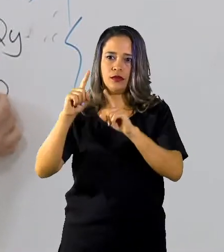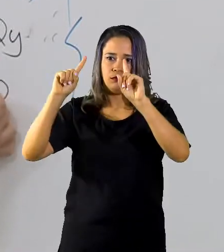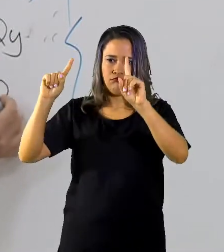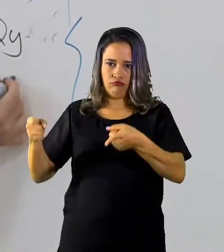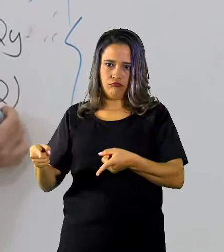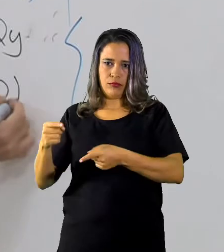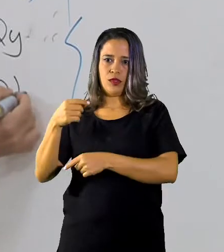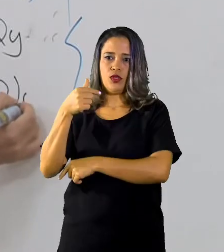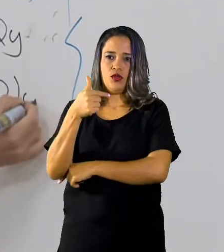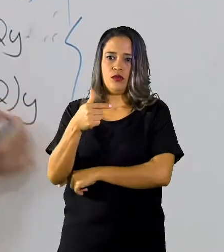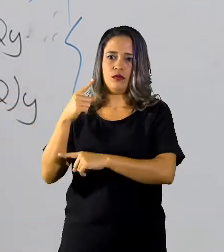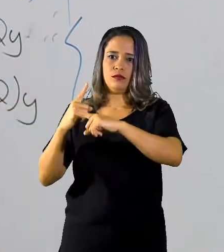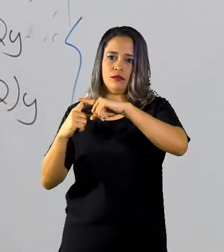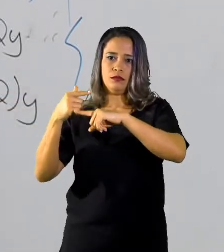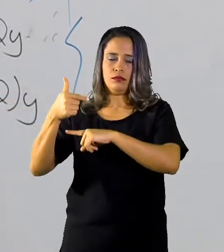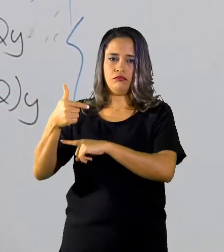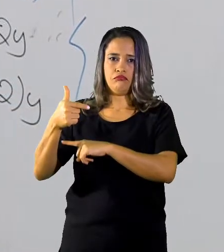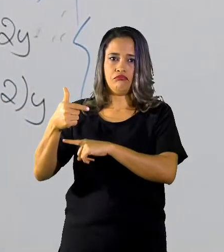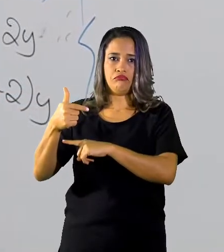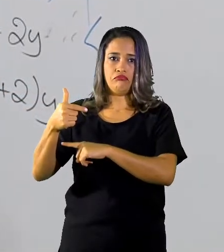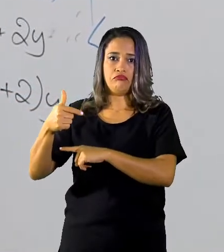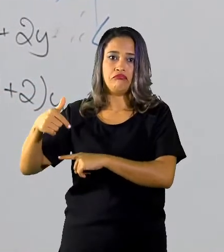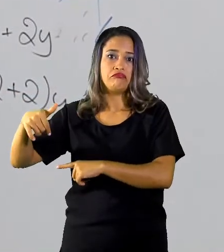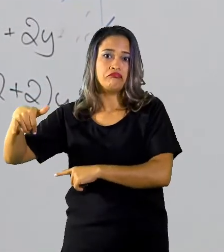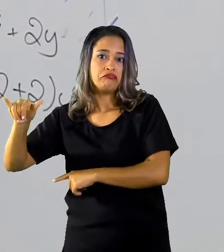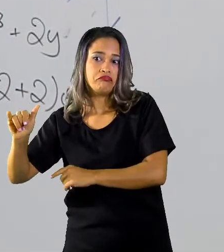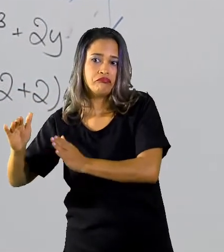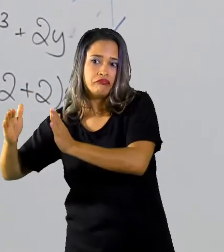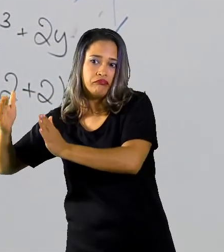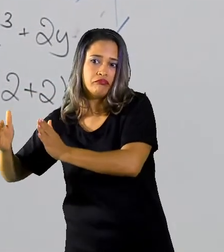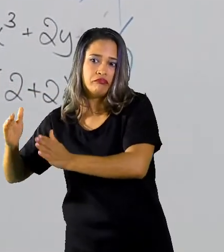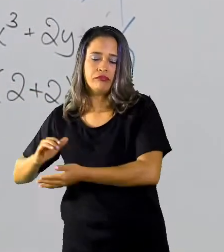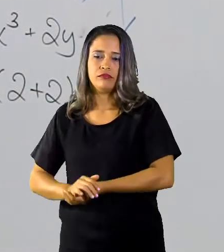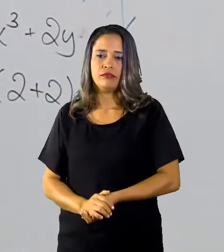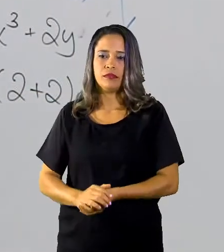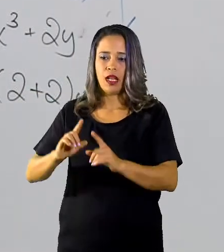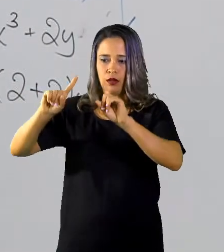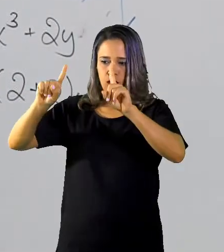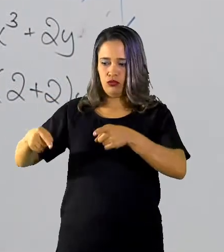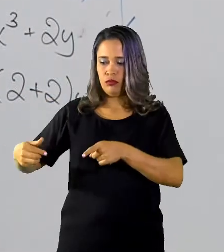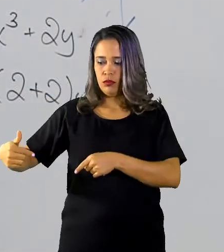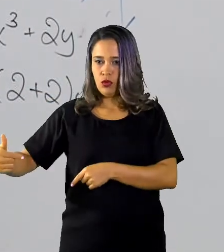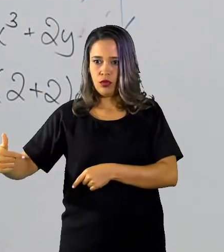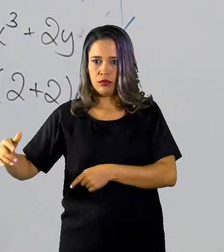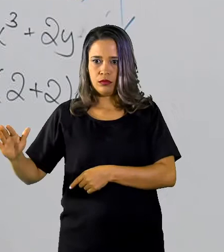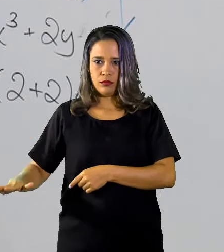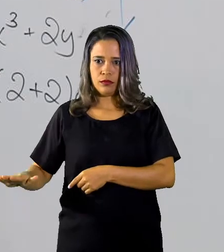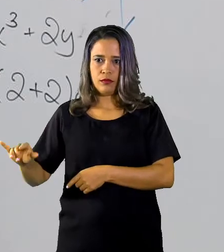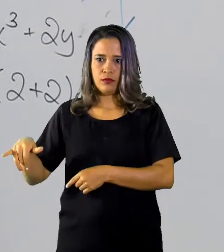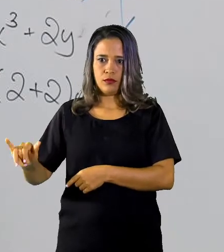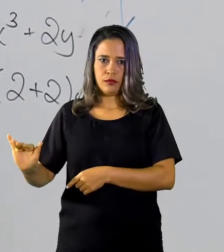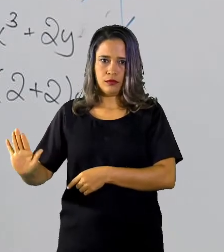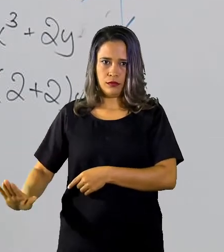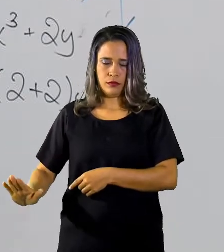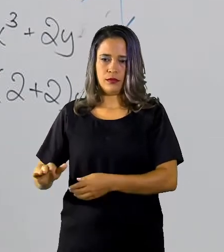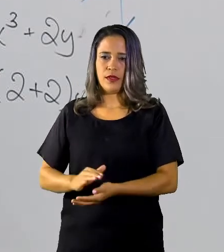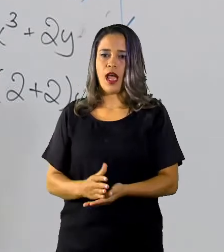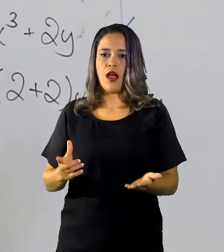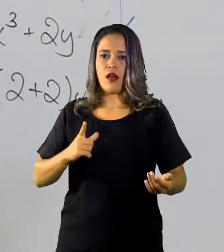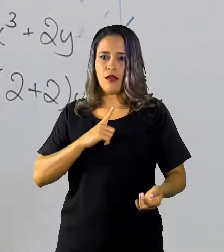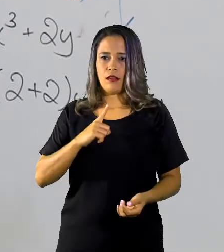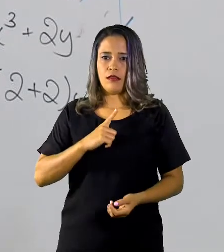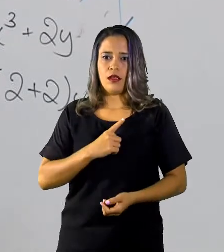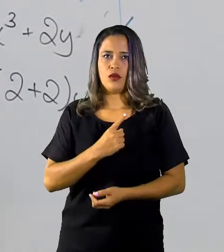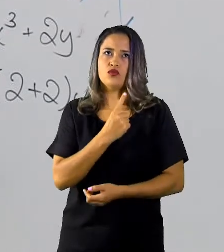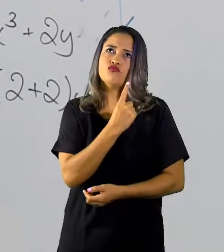2 mais 2 e eu conservo o meu y aqui do lado de fora. Vai ficar dessa forma, então. Eu tenho 1 e eu devo